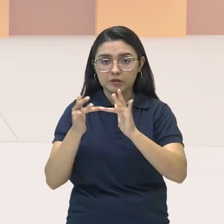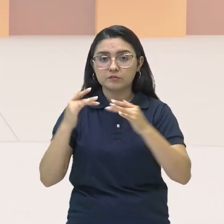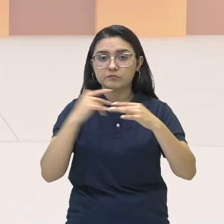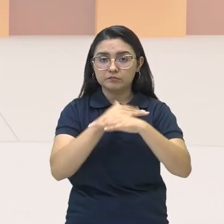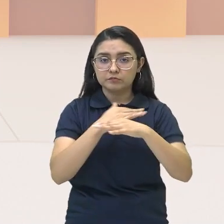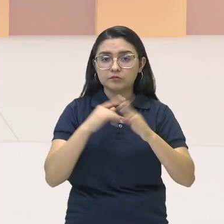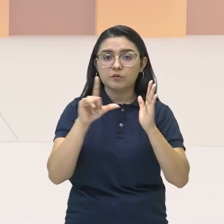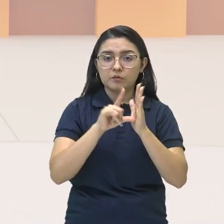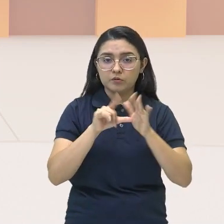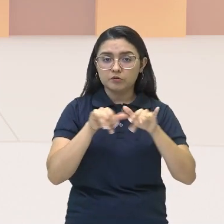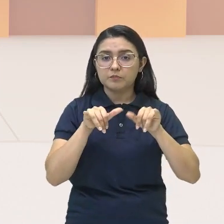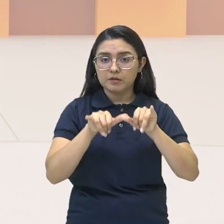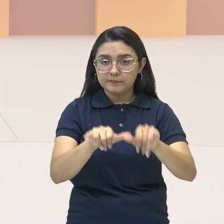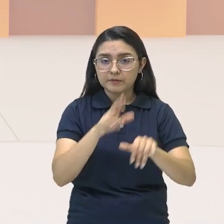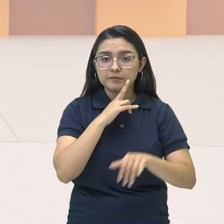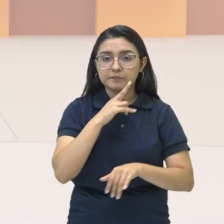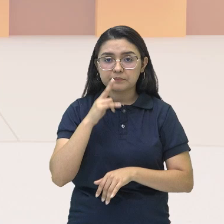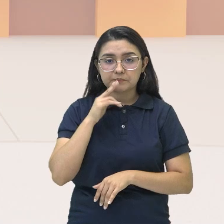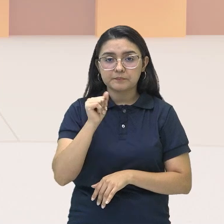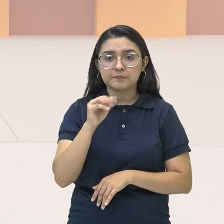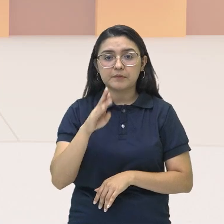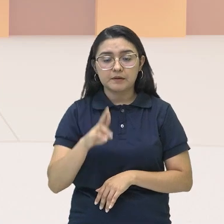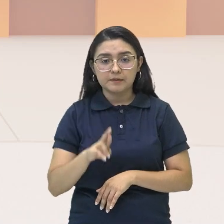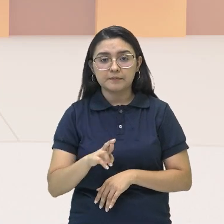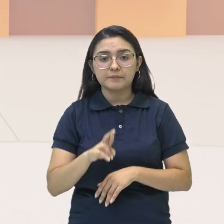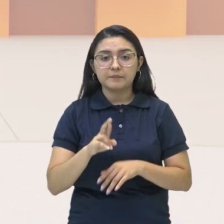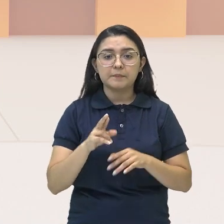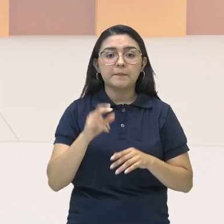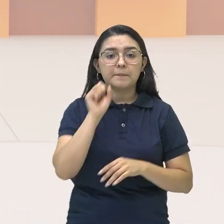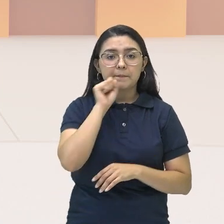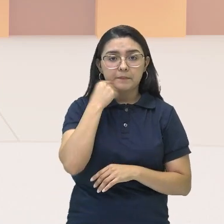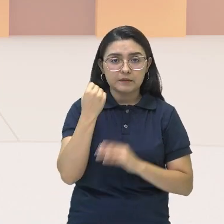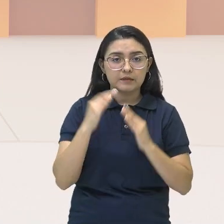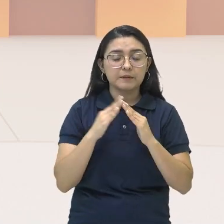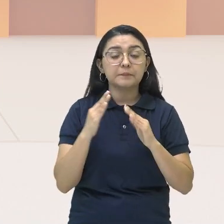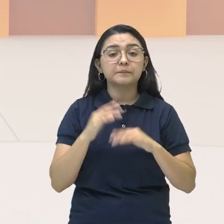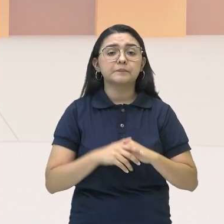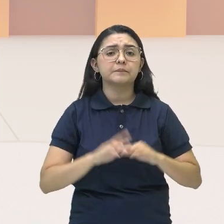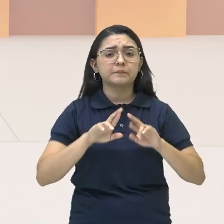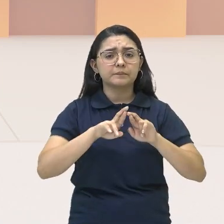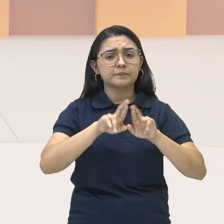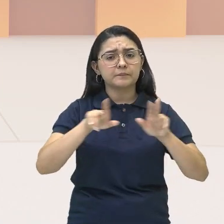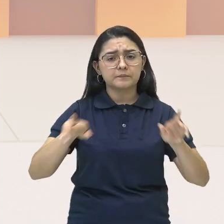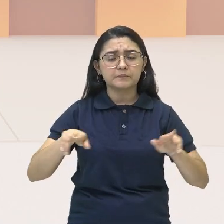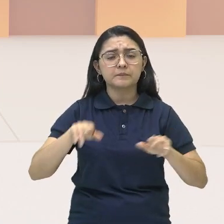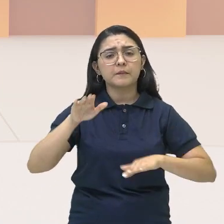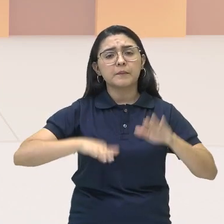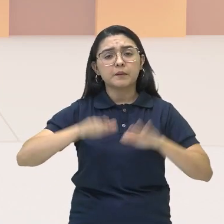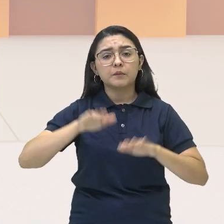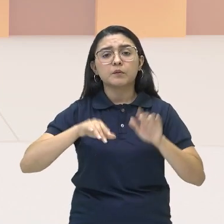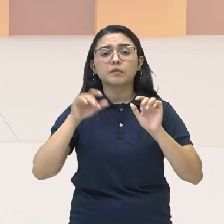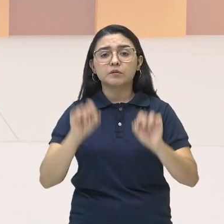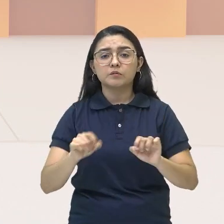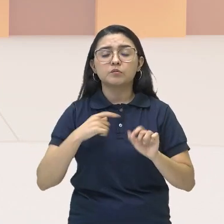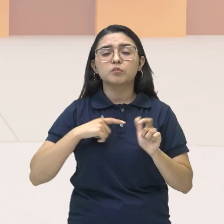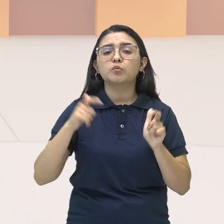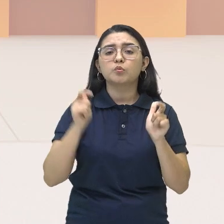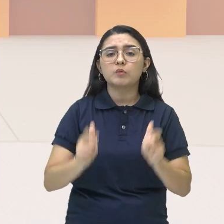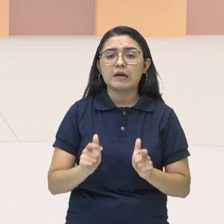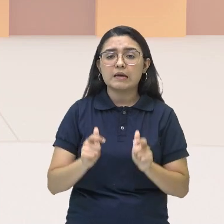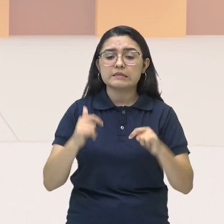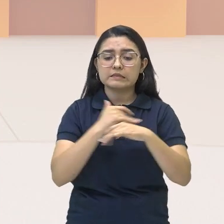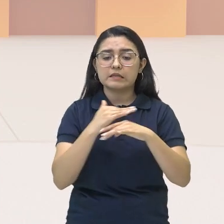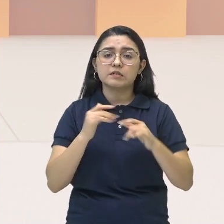Lojas, supermercados, restaurantes, bares, padarias, né? E tudo isso varia muito, né, dependendo do tamanho da